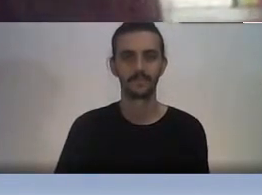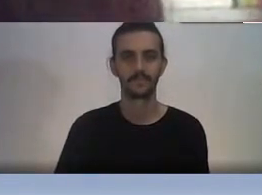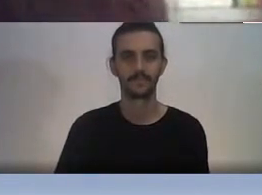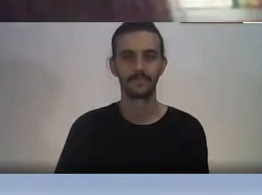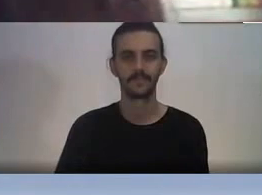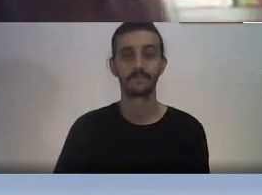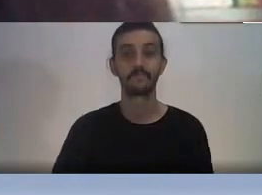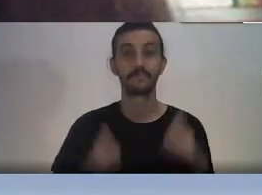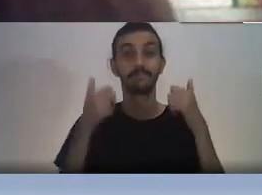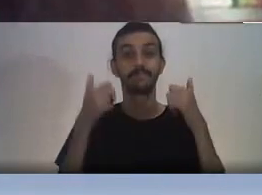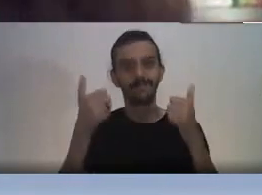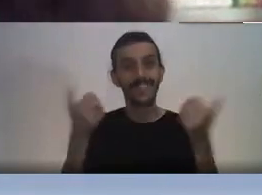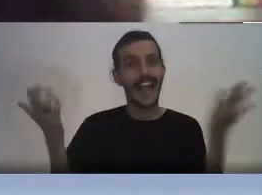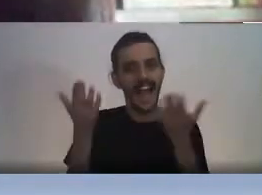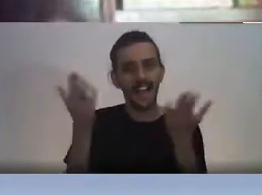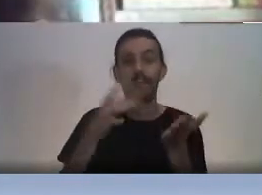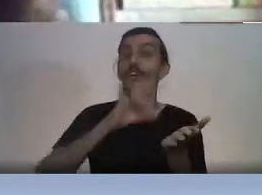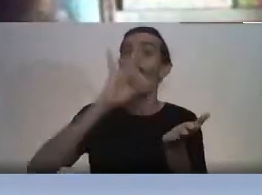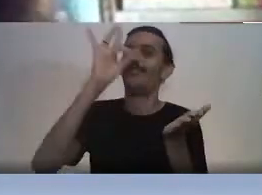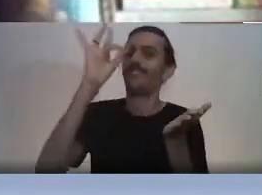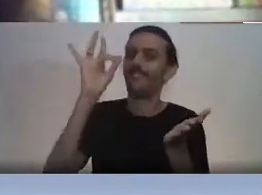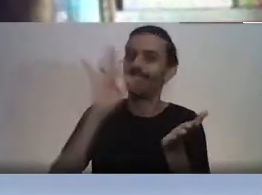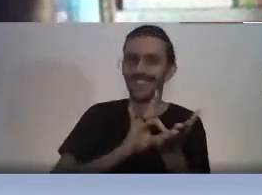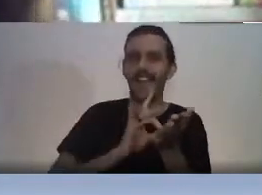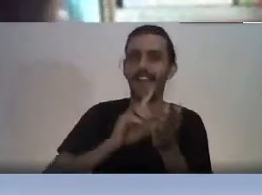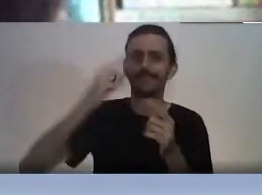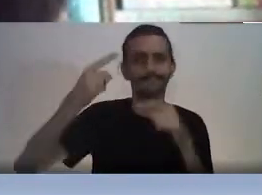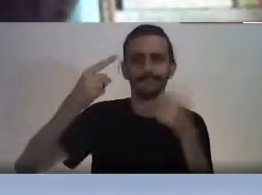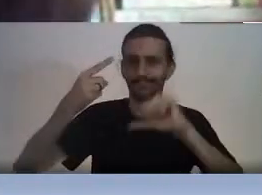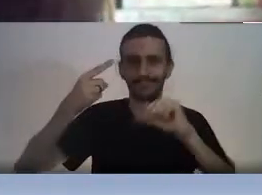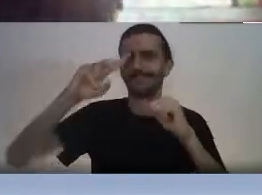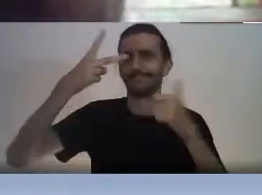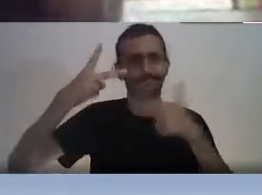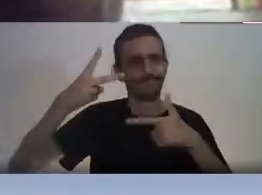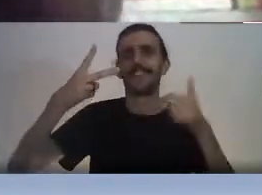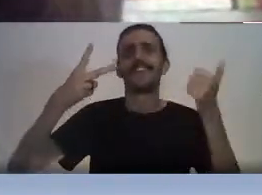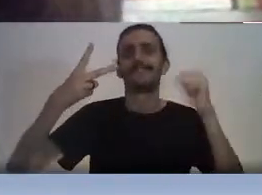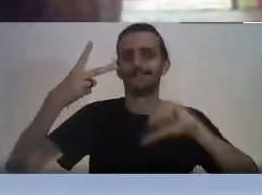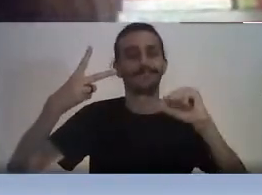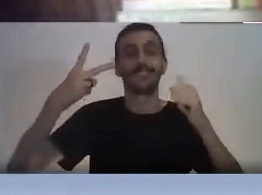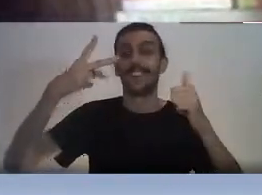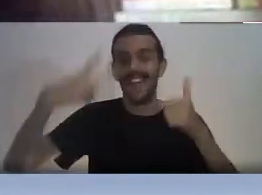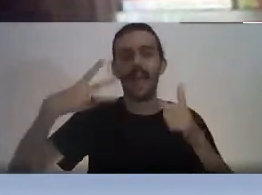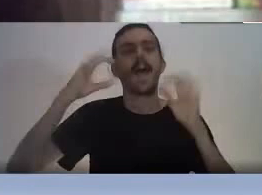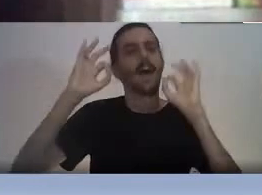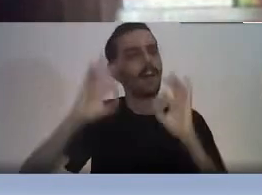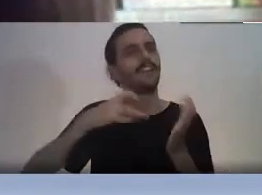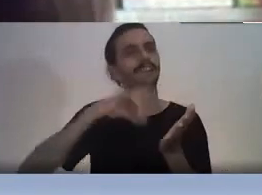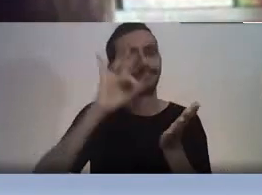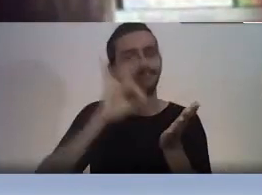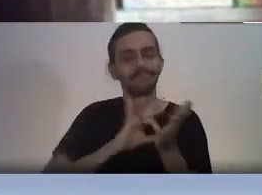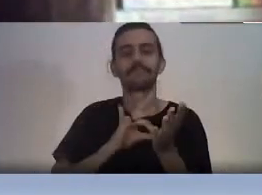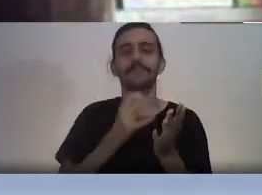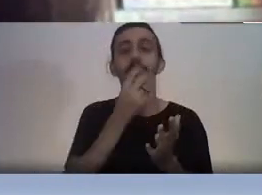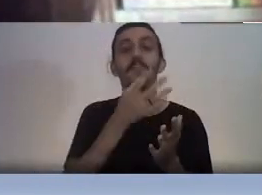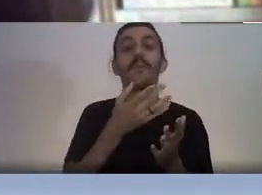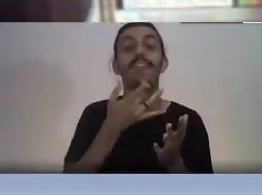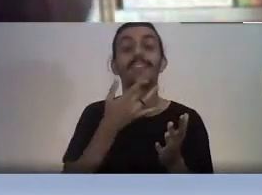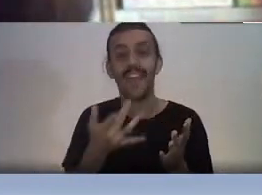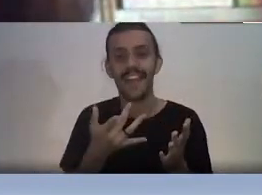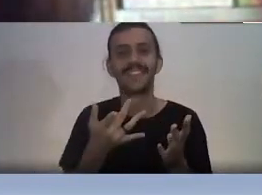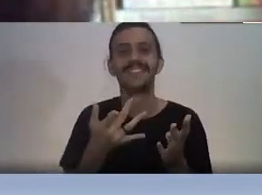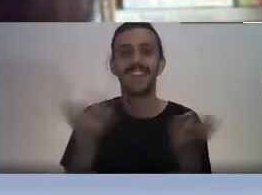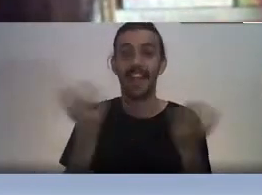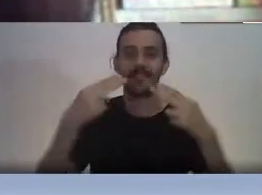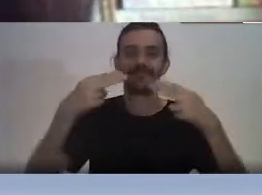Então, agora, valendo, terceira vez, tem que valer. Boa tarde. Declaro aberta a sessão